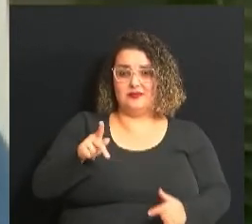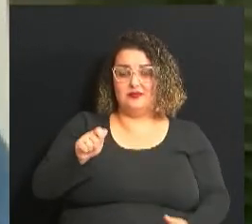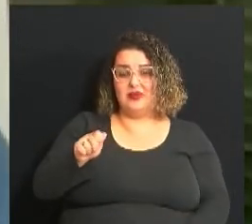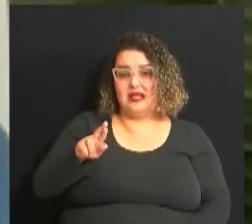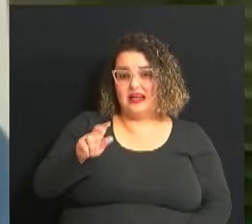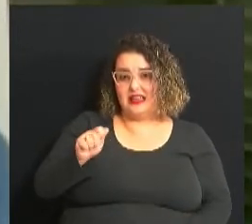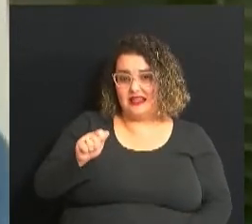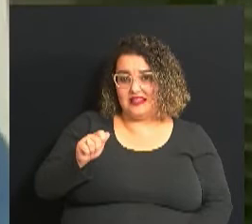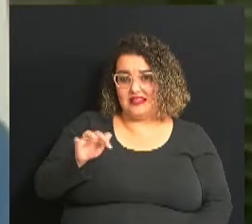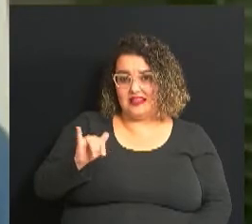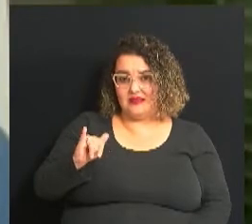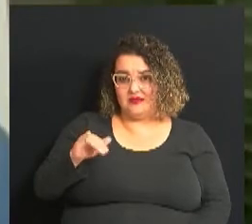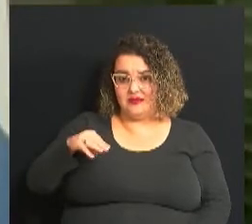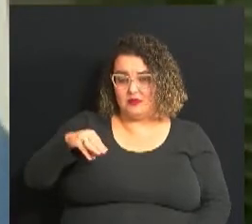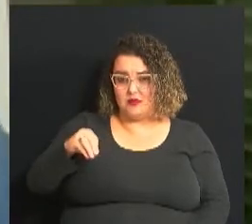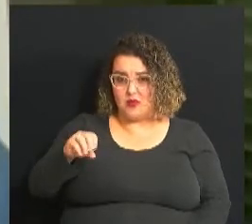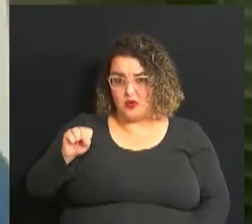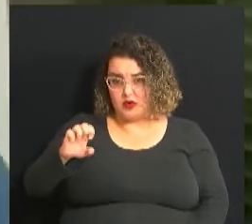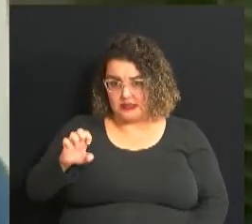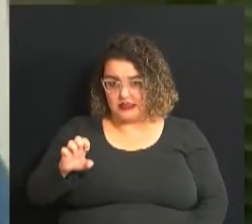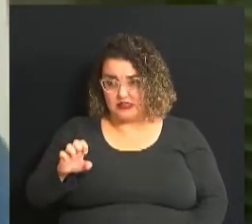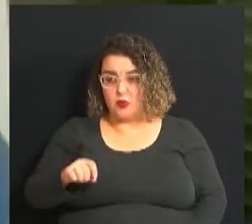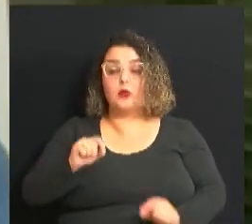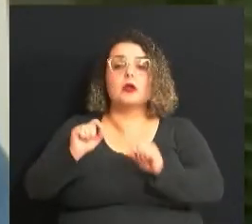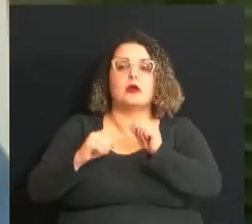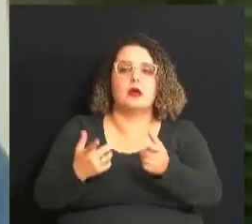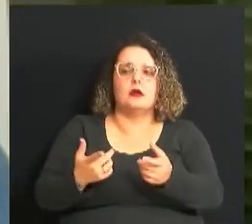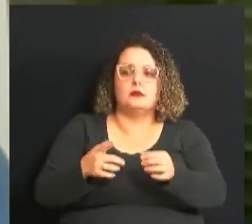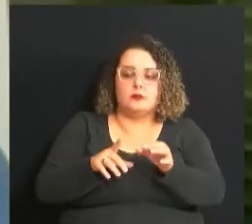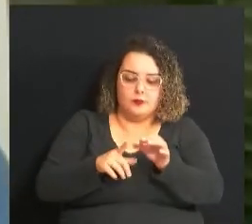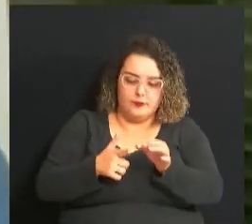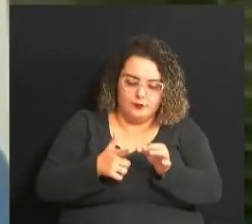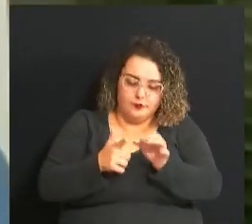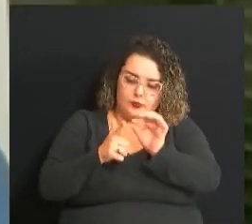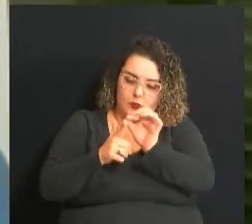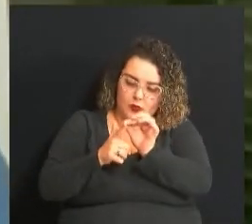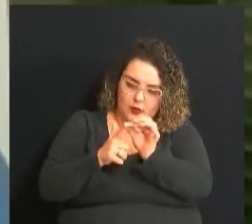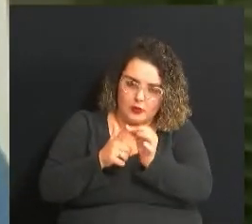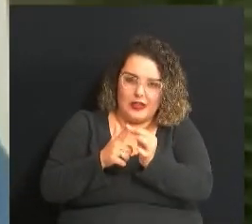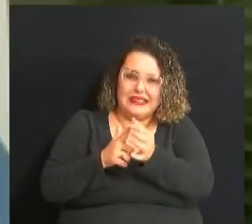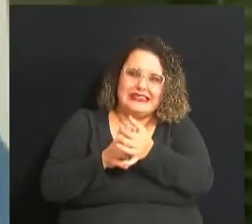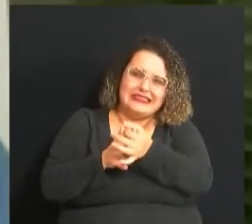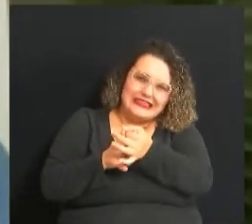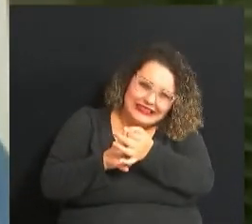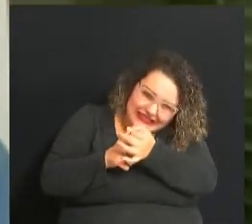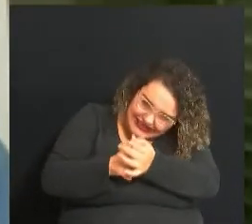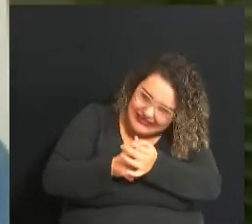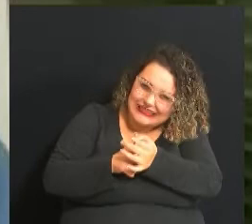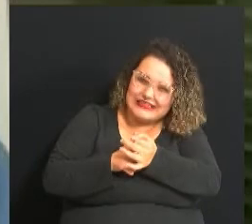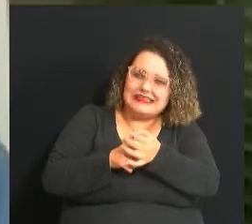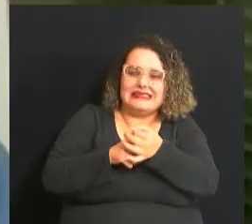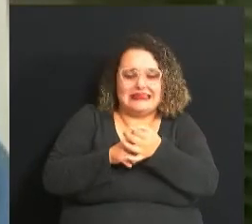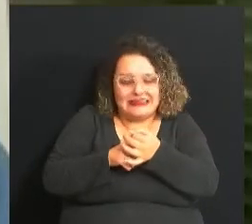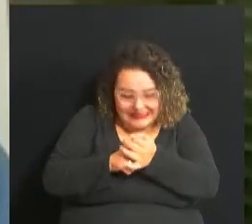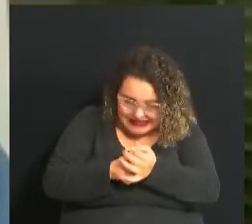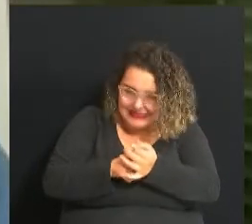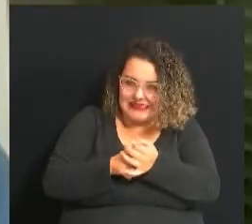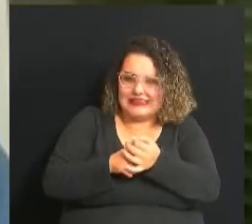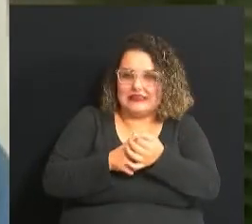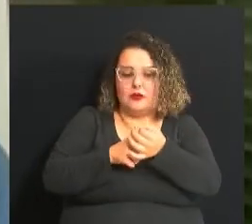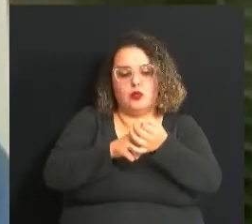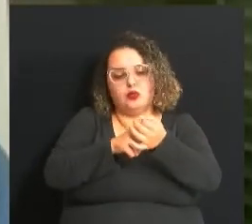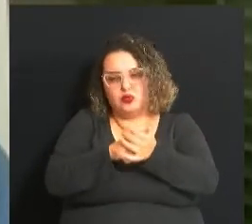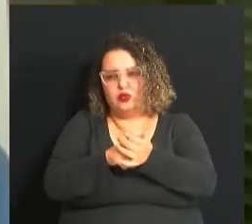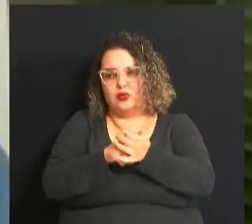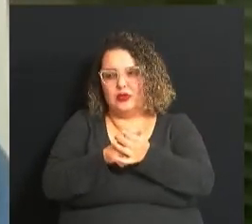que é a parafimose? É quando a pele é forçada para trás, fica agora naquele